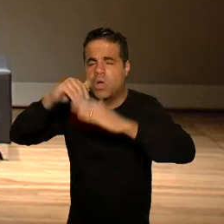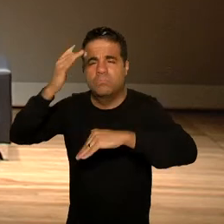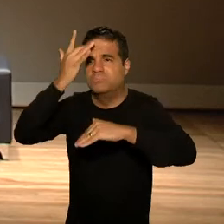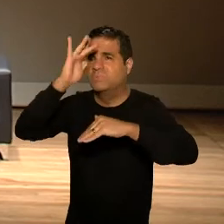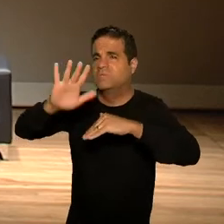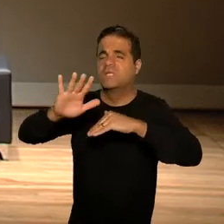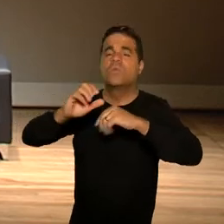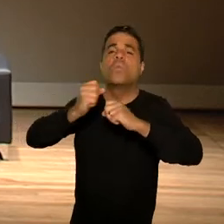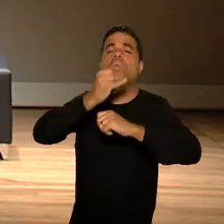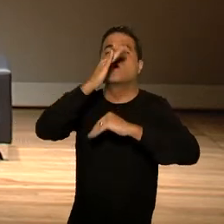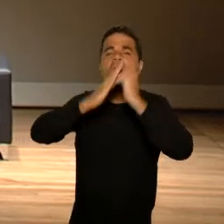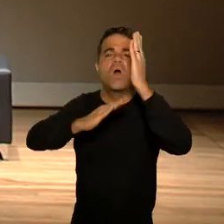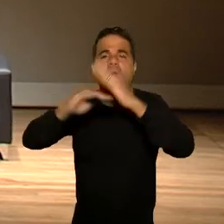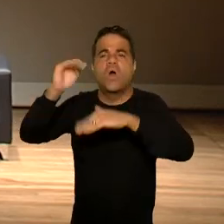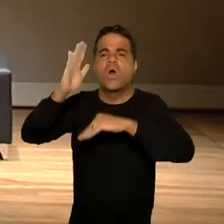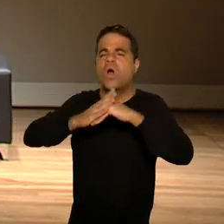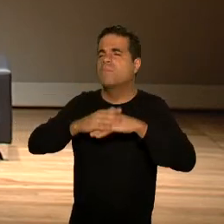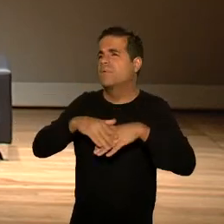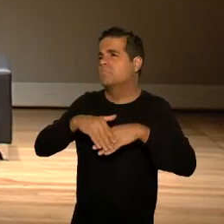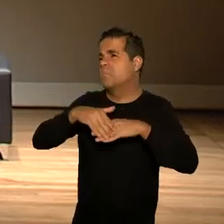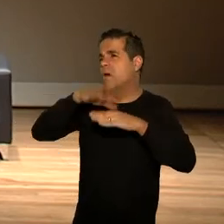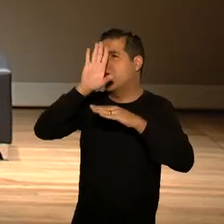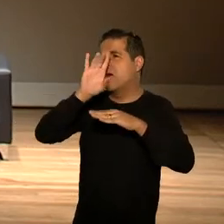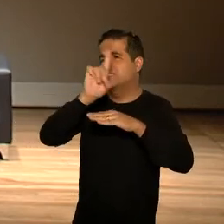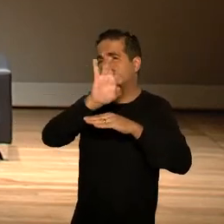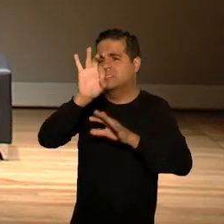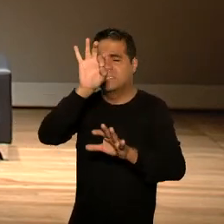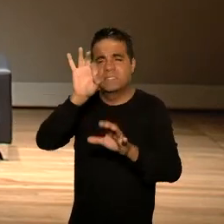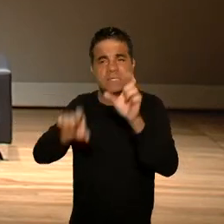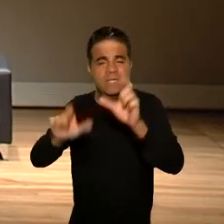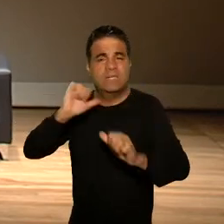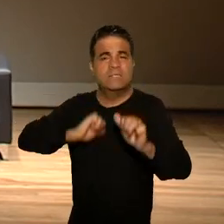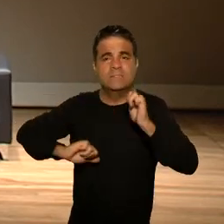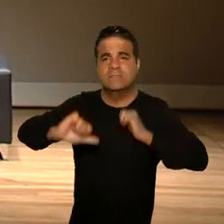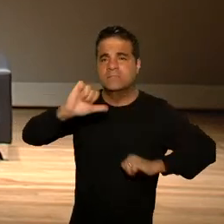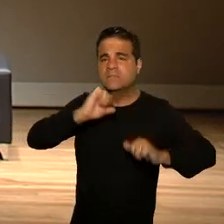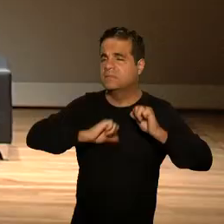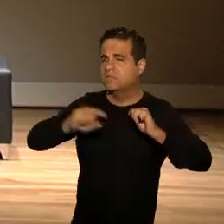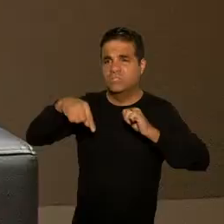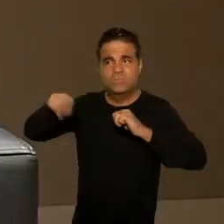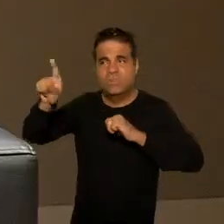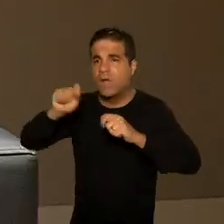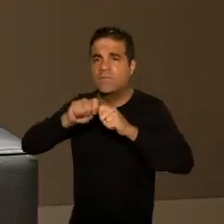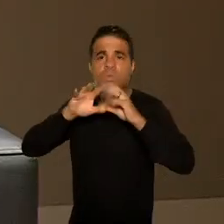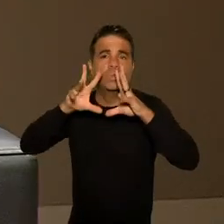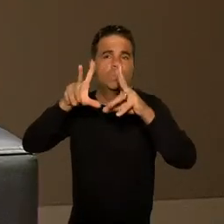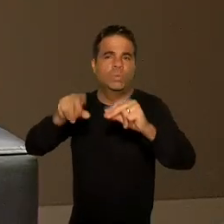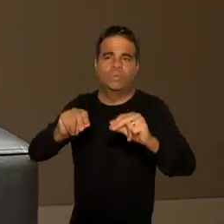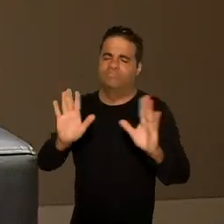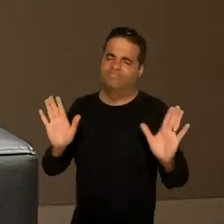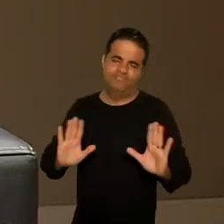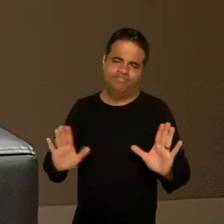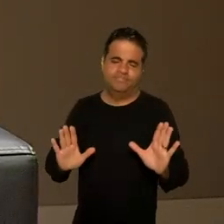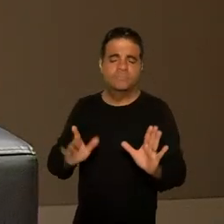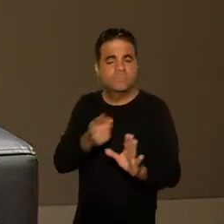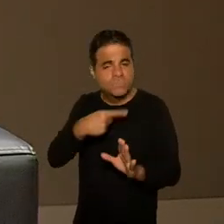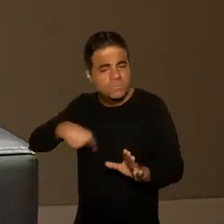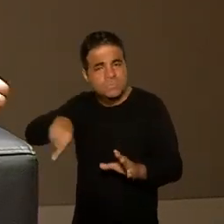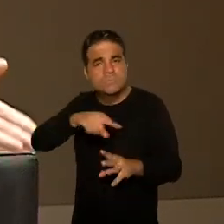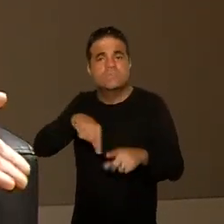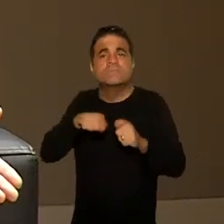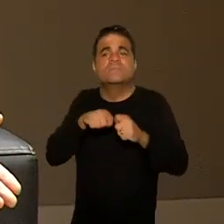200 obras entendeu às vezes mais de 100 artistas você não vai olhar tudo então o que que nós vamos